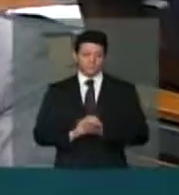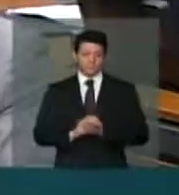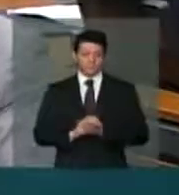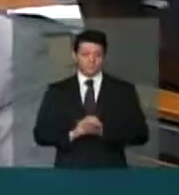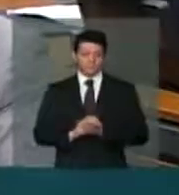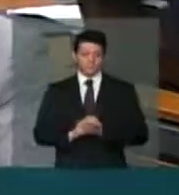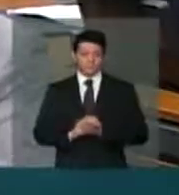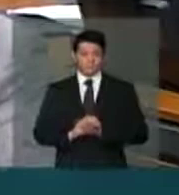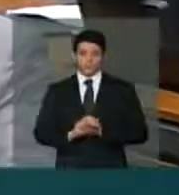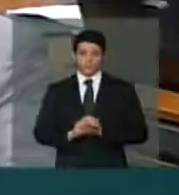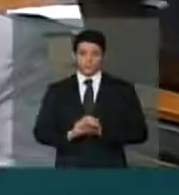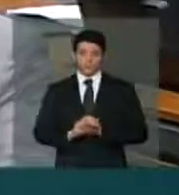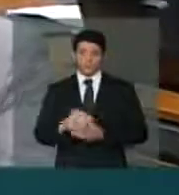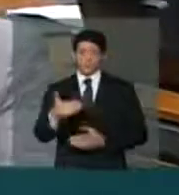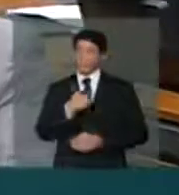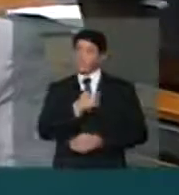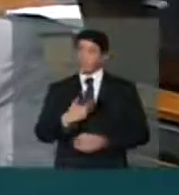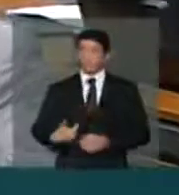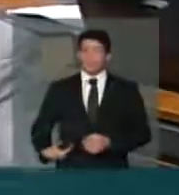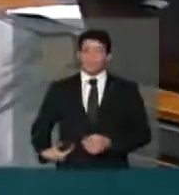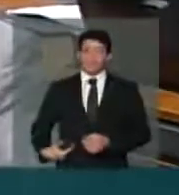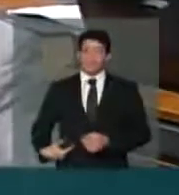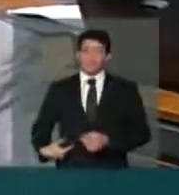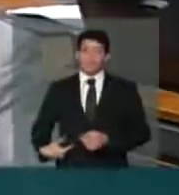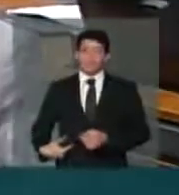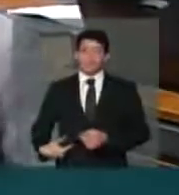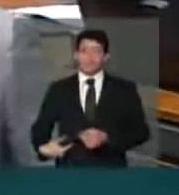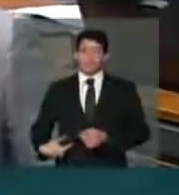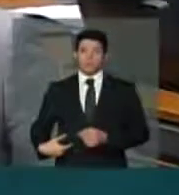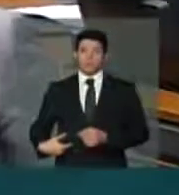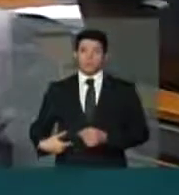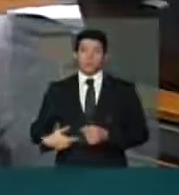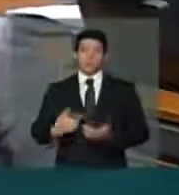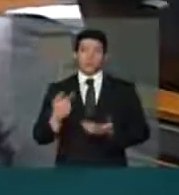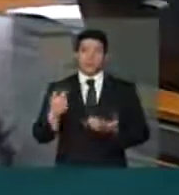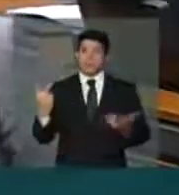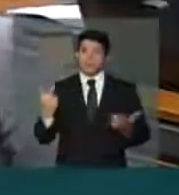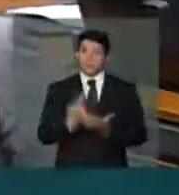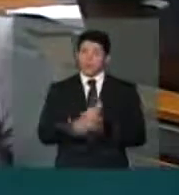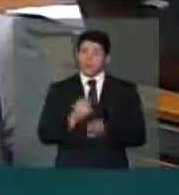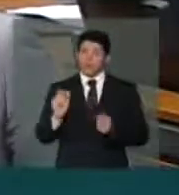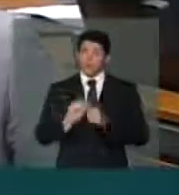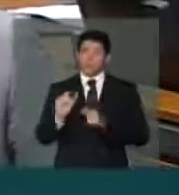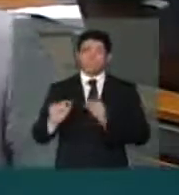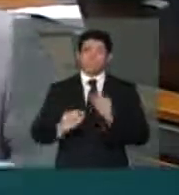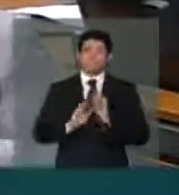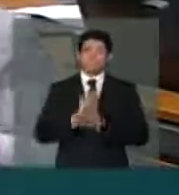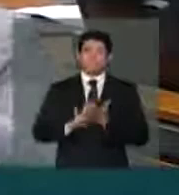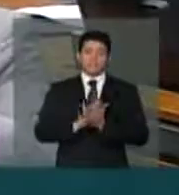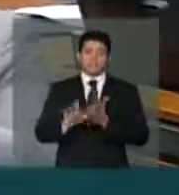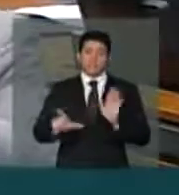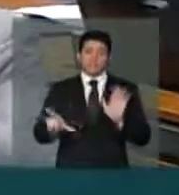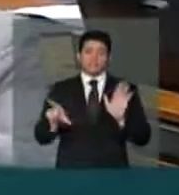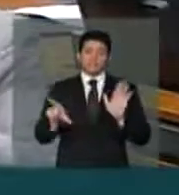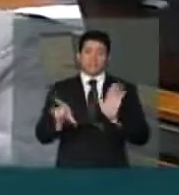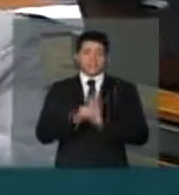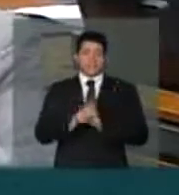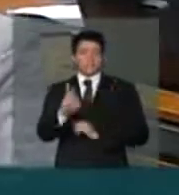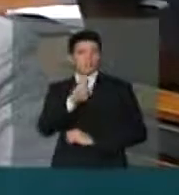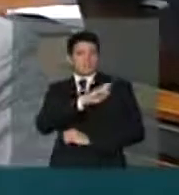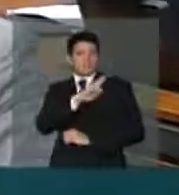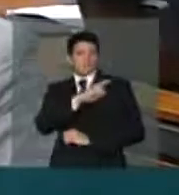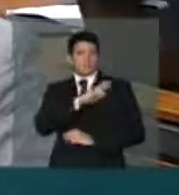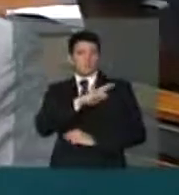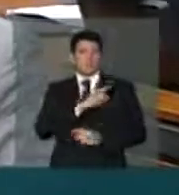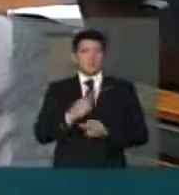governo não cumprisse a lei de responsabilidade fiscal. Porque a obrigação do governo, ainda que não seja empréstimo, como Vossa Excelência mesmo